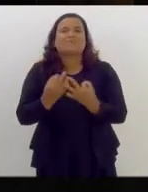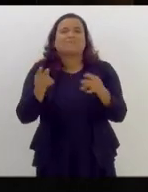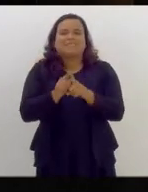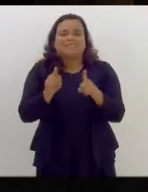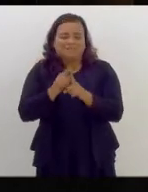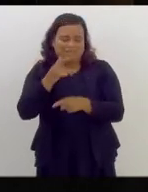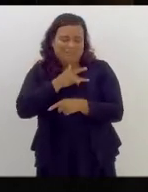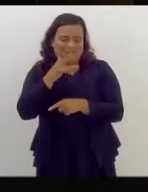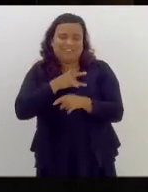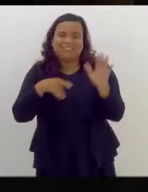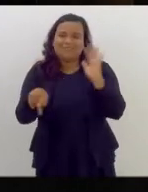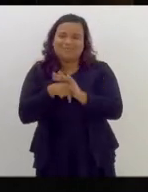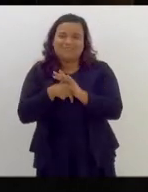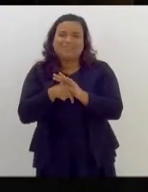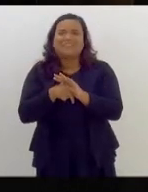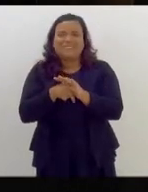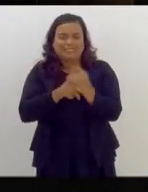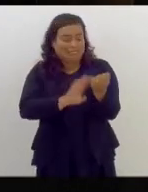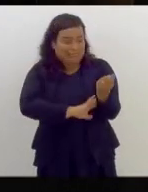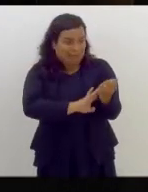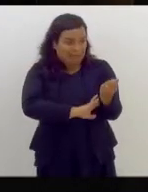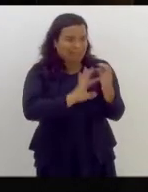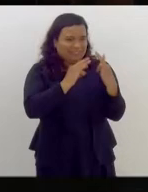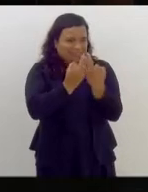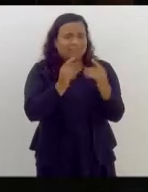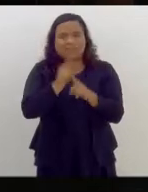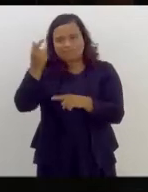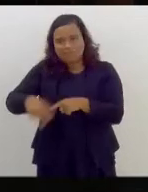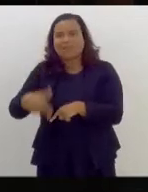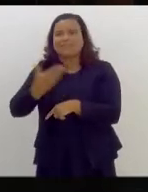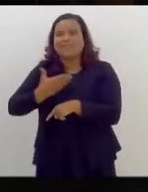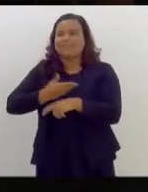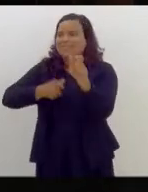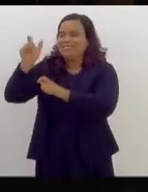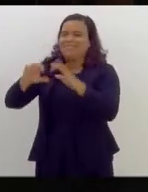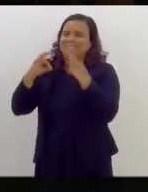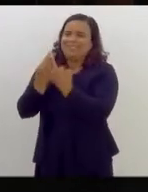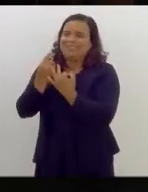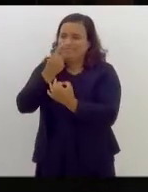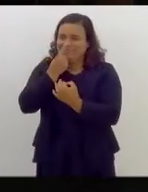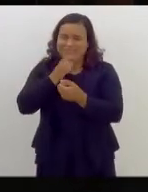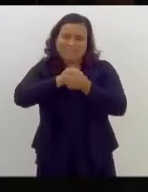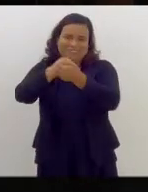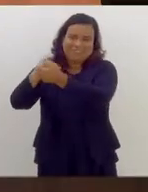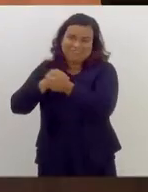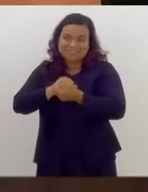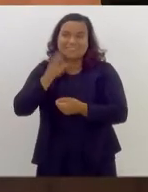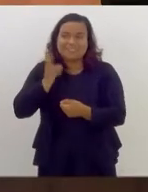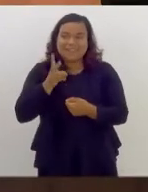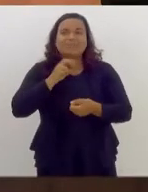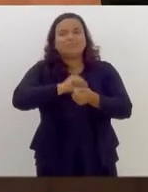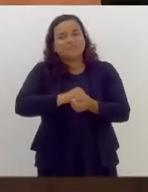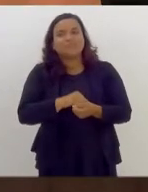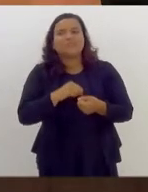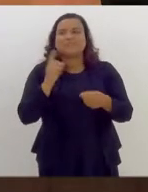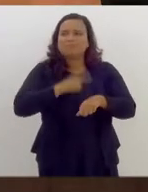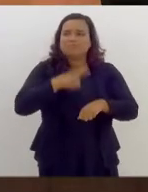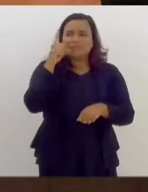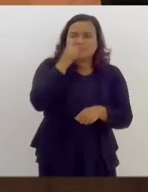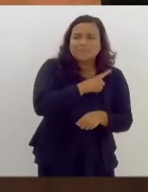de coração, que são os meus amigos, que estão comigo em todos os momentos, nos